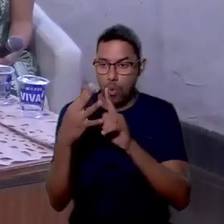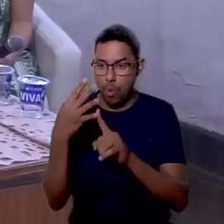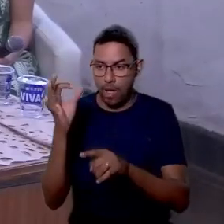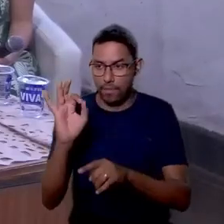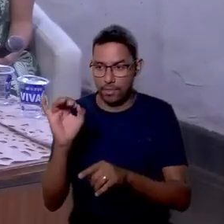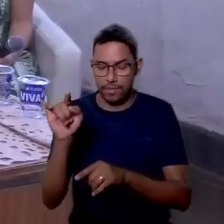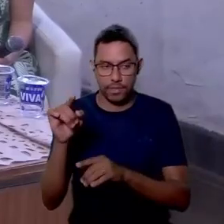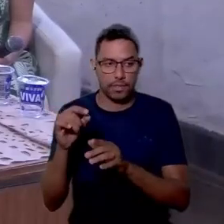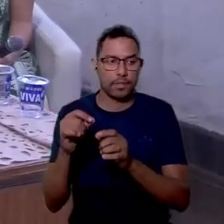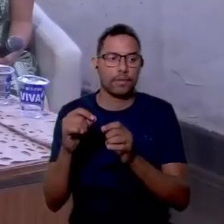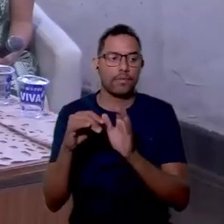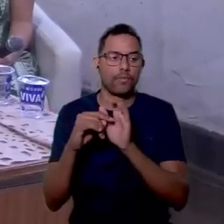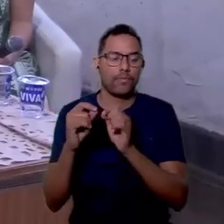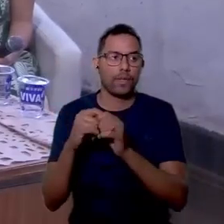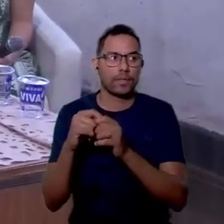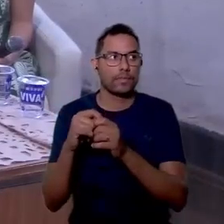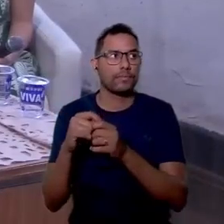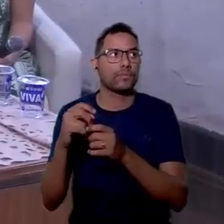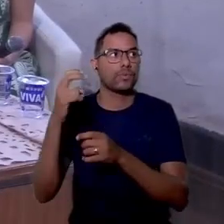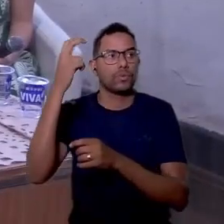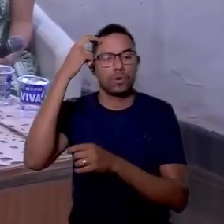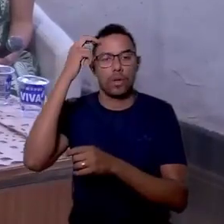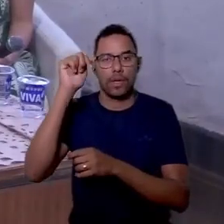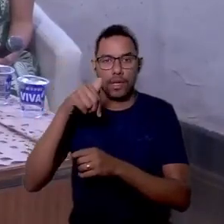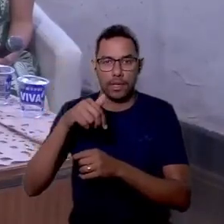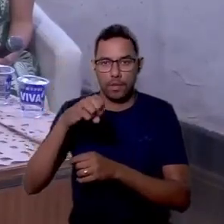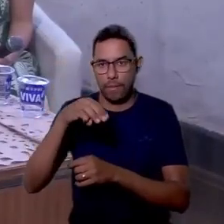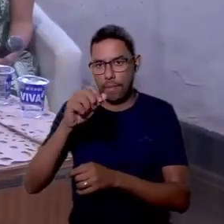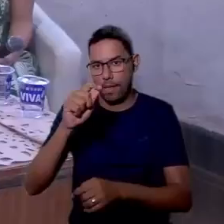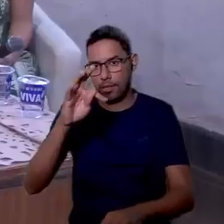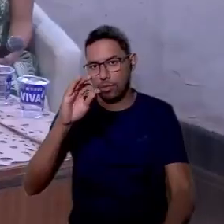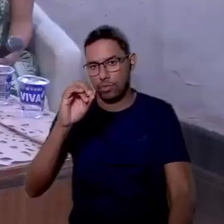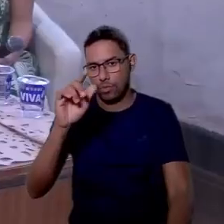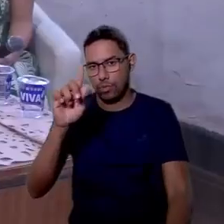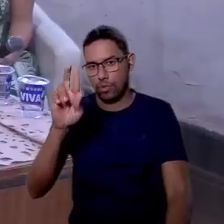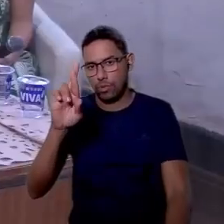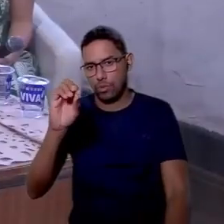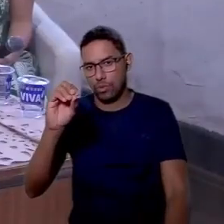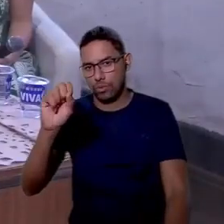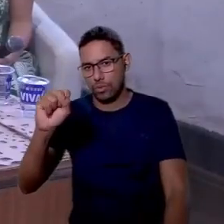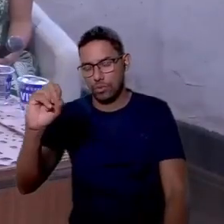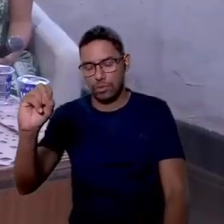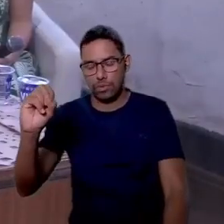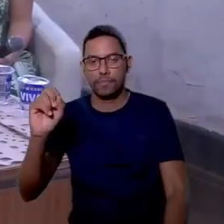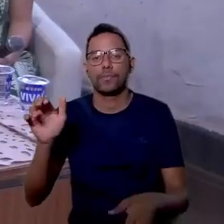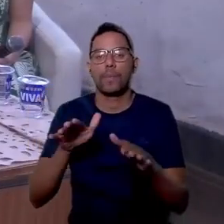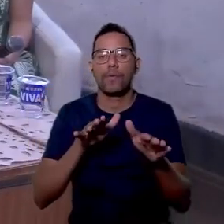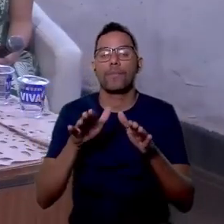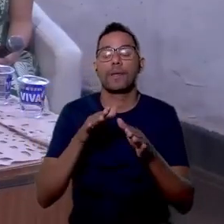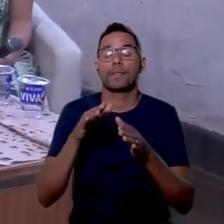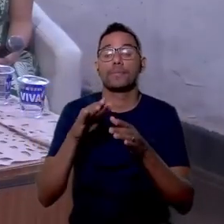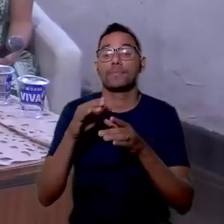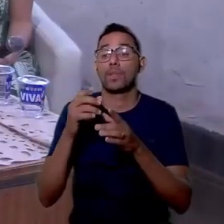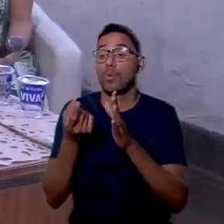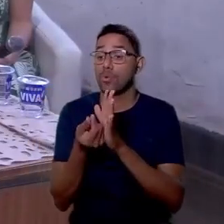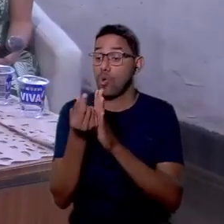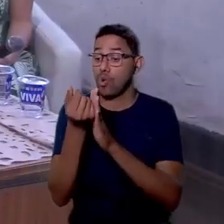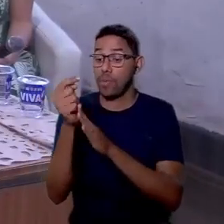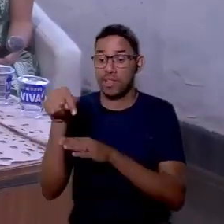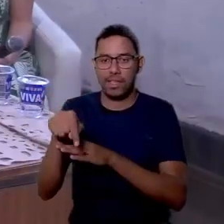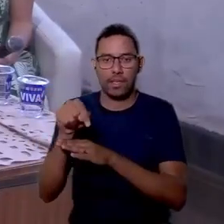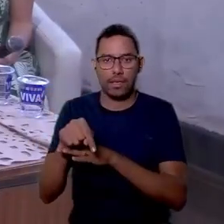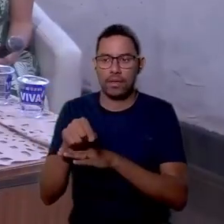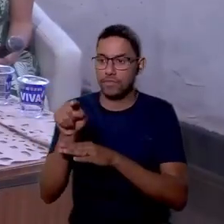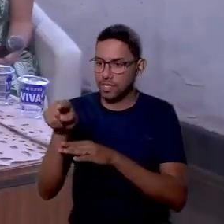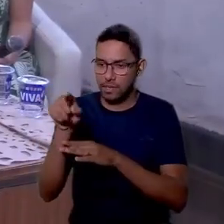4% que você faz numa atividade cultural aqui do Mato Grosso, vai movimentar a economia daqui. É você que vai